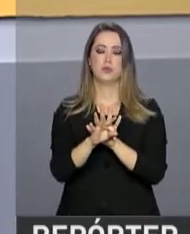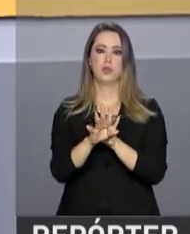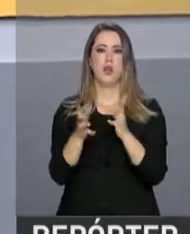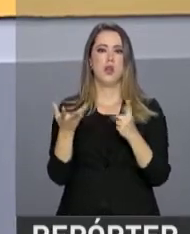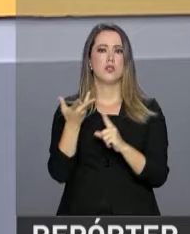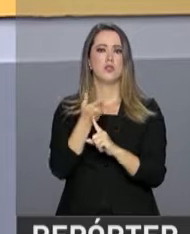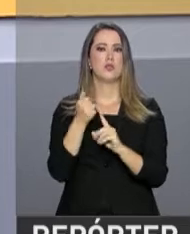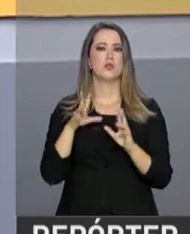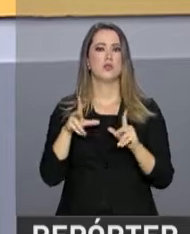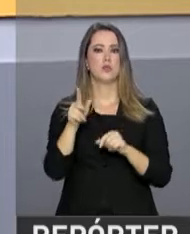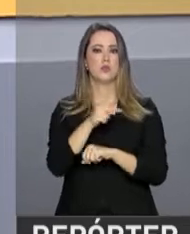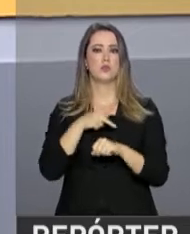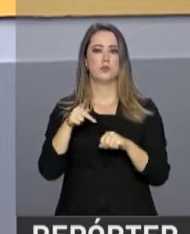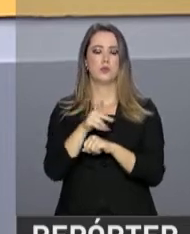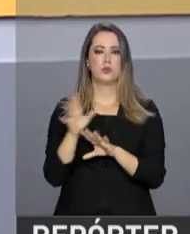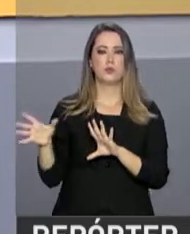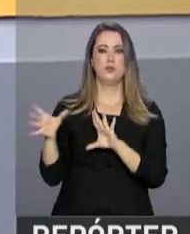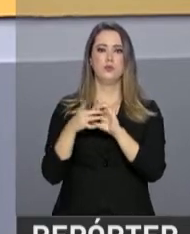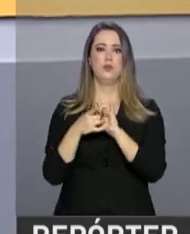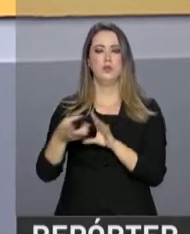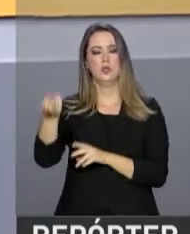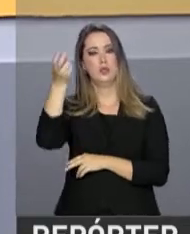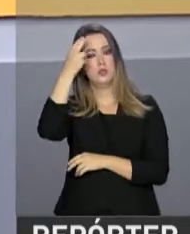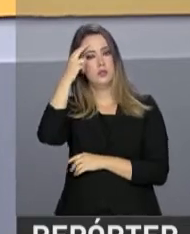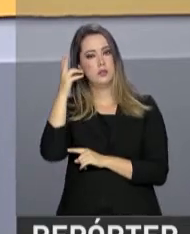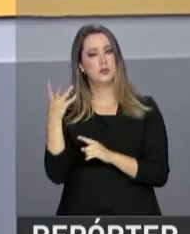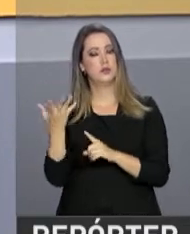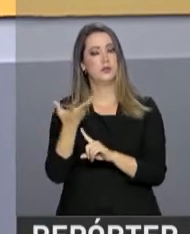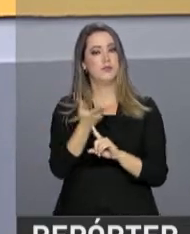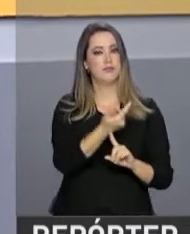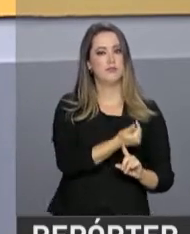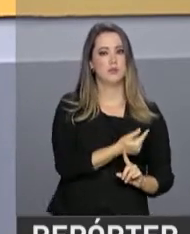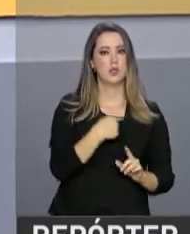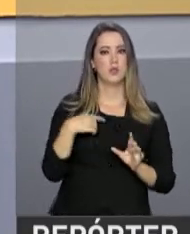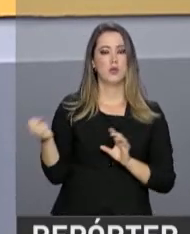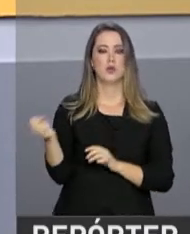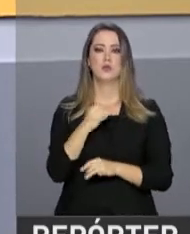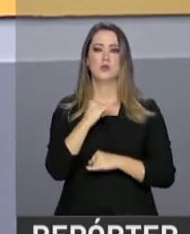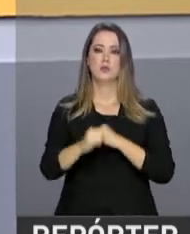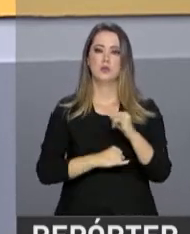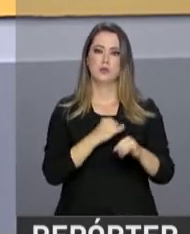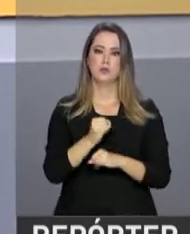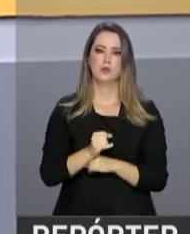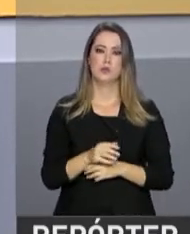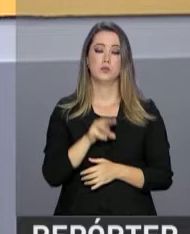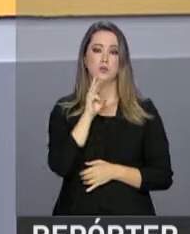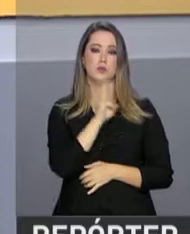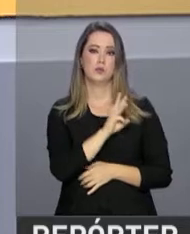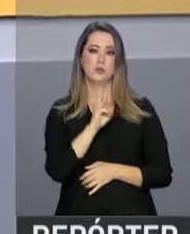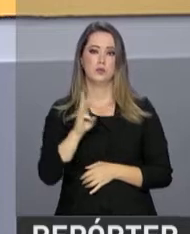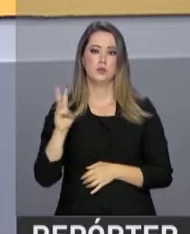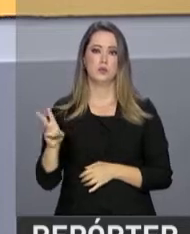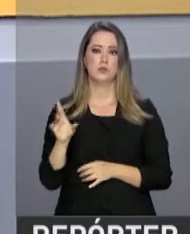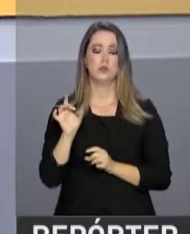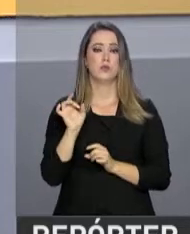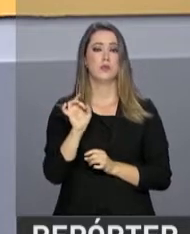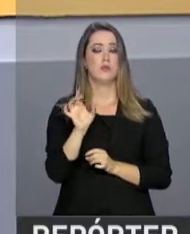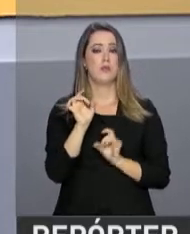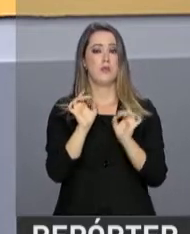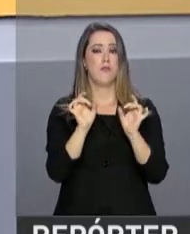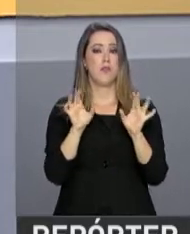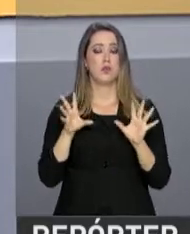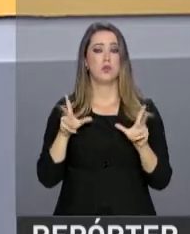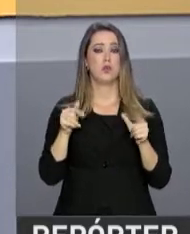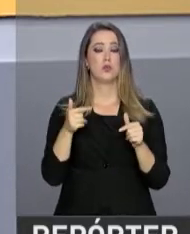artistas de todo o país aliaram a tradição do artesanato a modernidade da internet em um portal expõem e